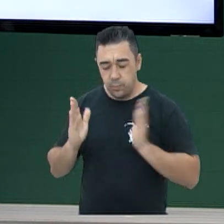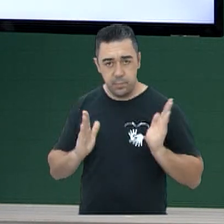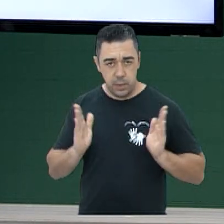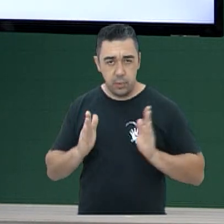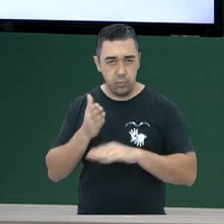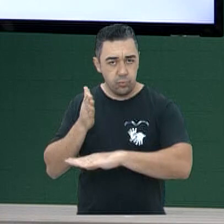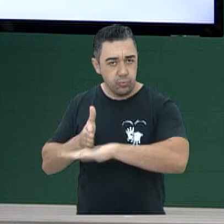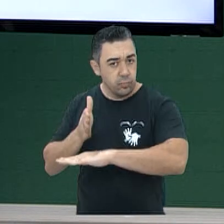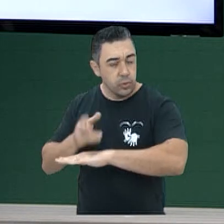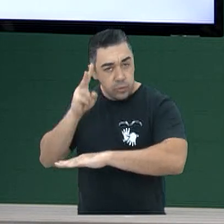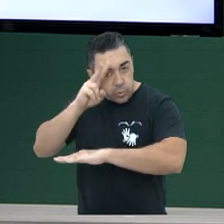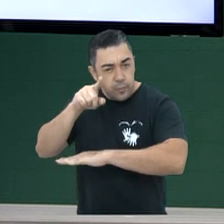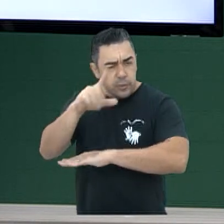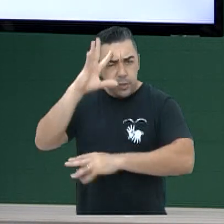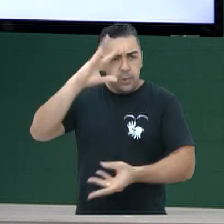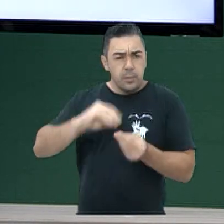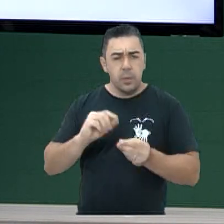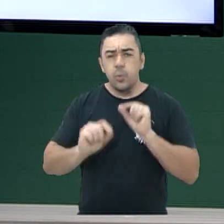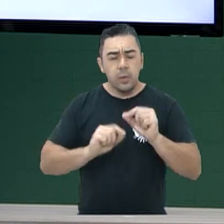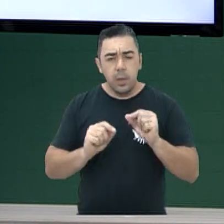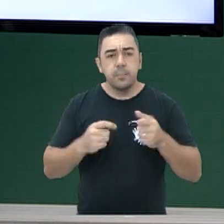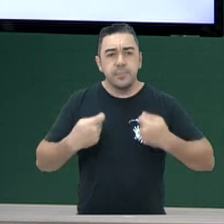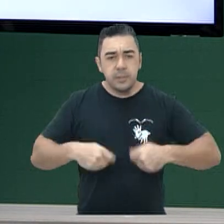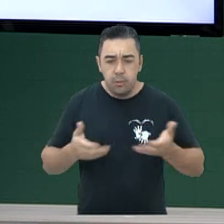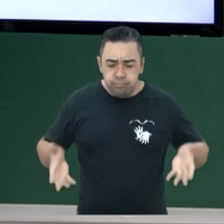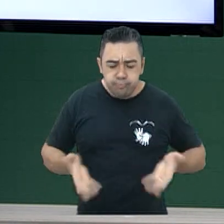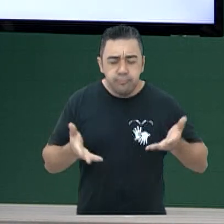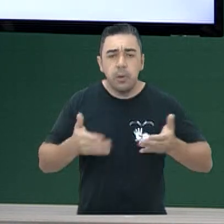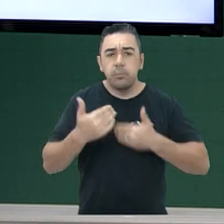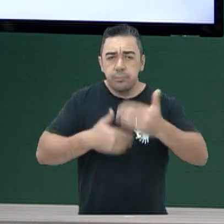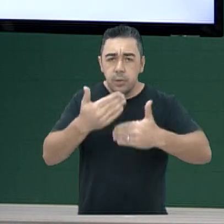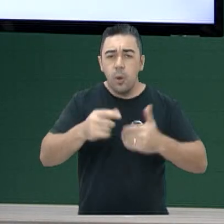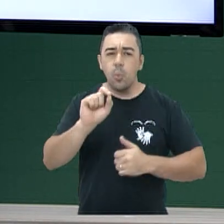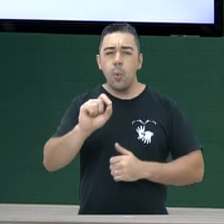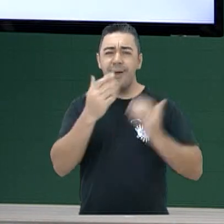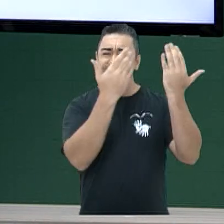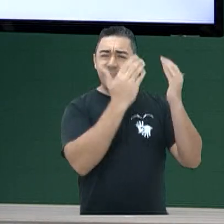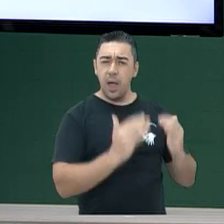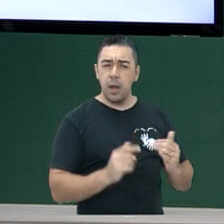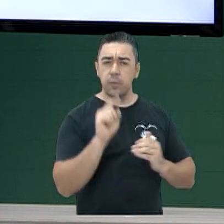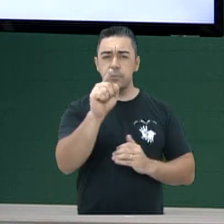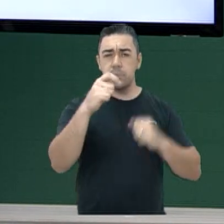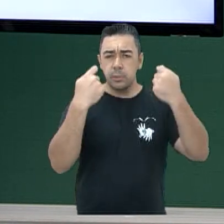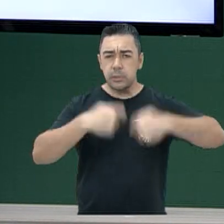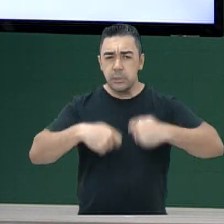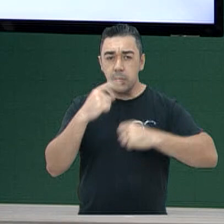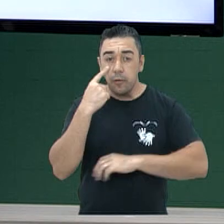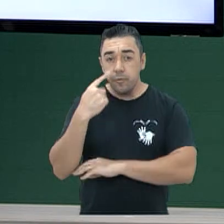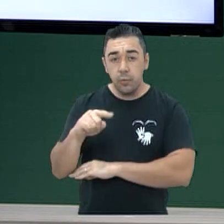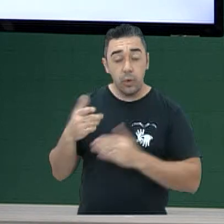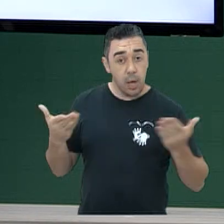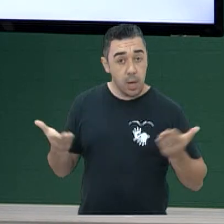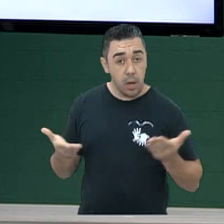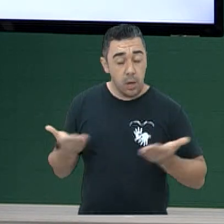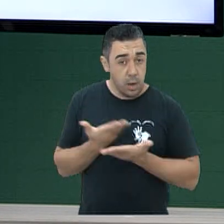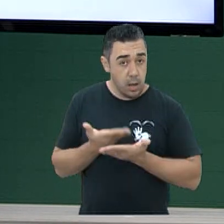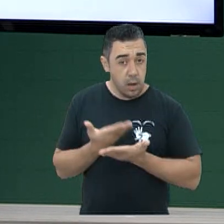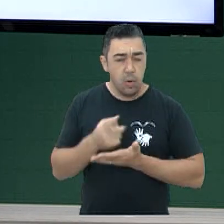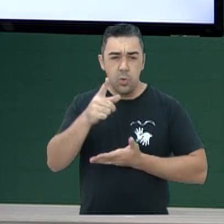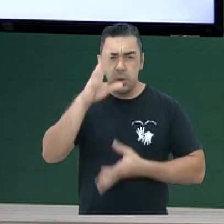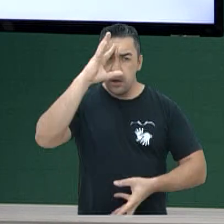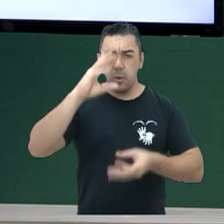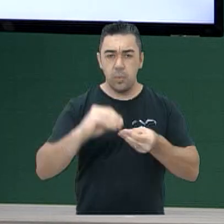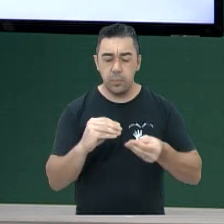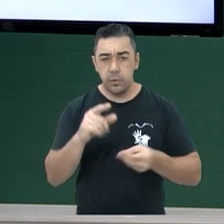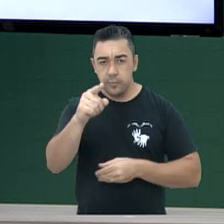você tem que entender? O que você tem que levar para frente? Qual é a análise que você tem que fazer do que você viu nessa aula? Né? O que a tua